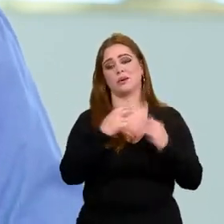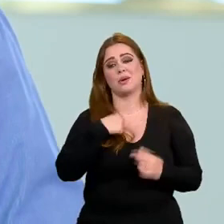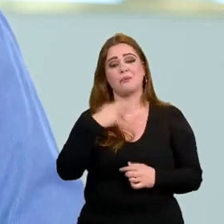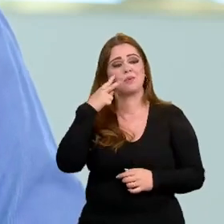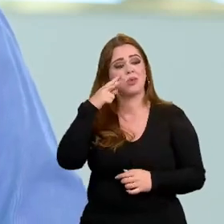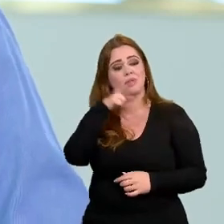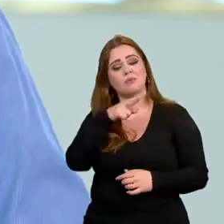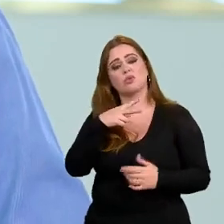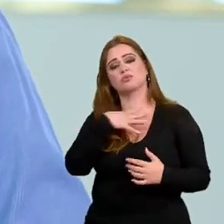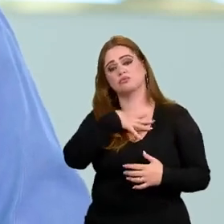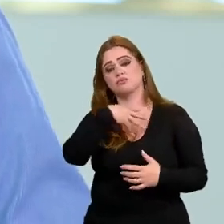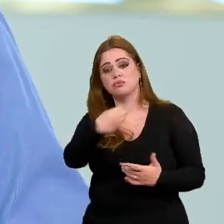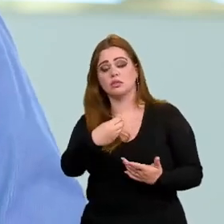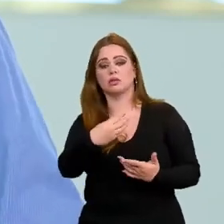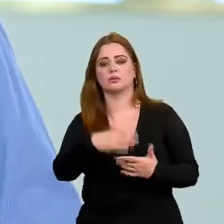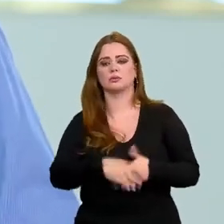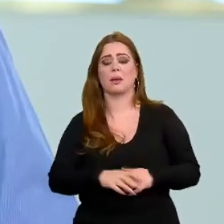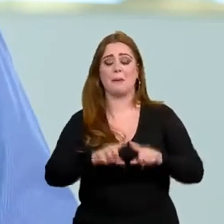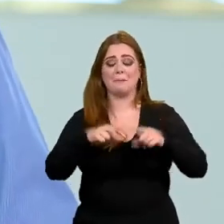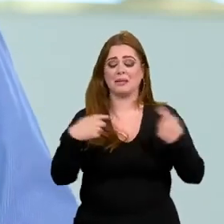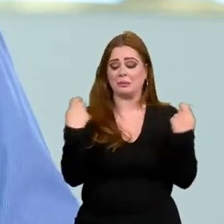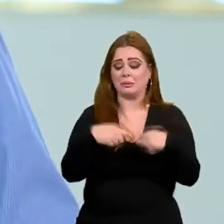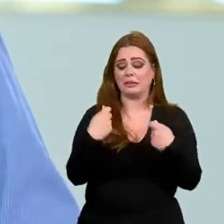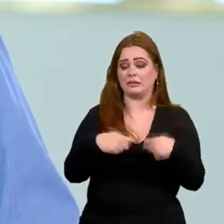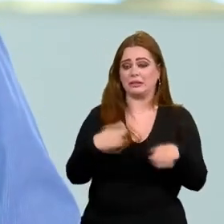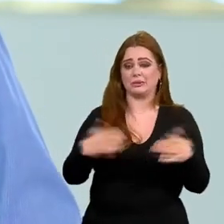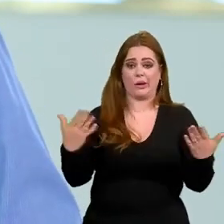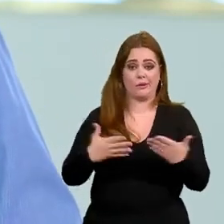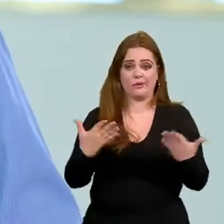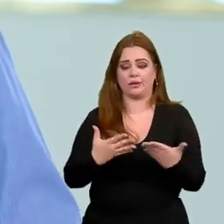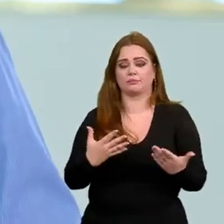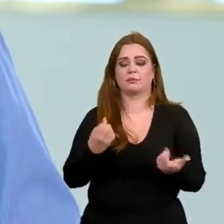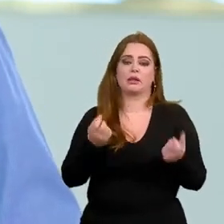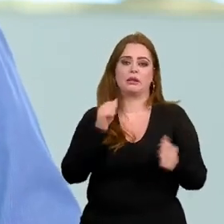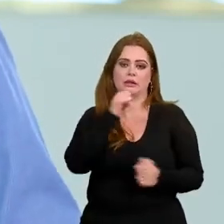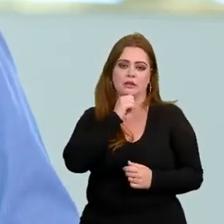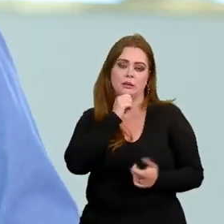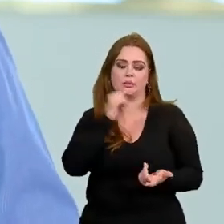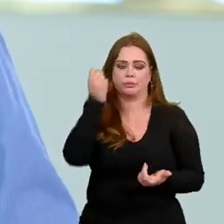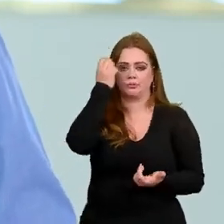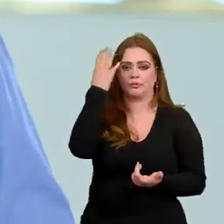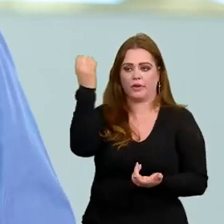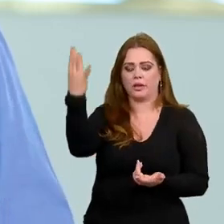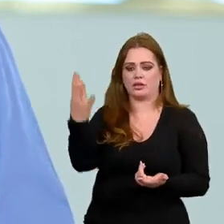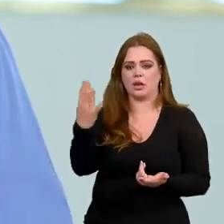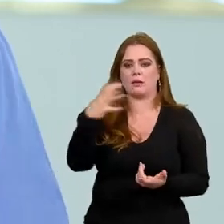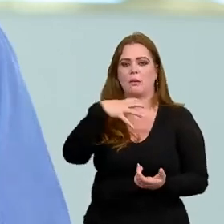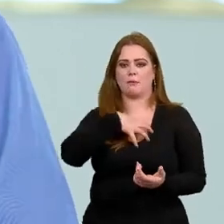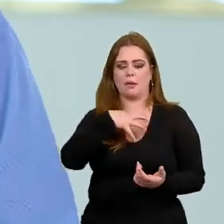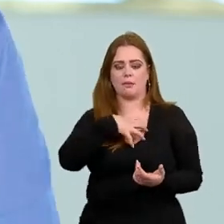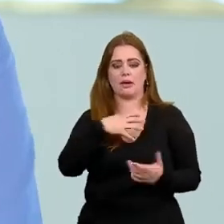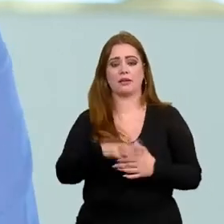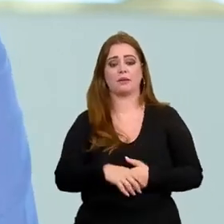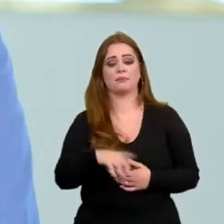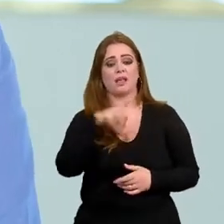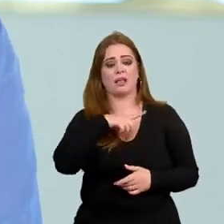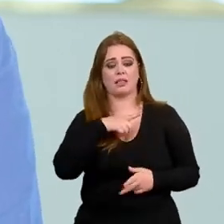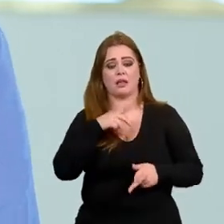coisa da Ferro Norte lá na Ferrovia Leste-Oeste na Bahia, lá